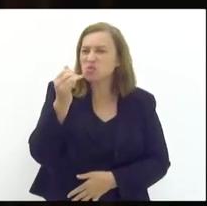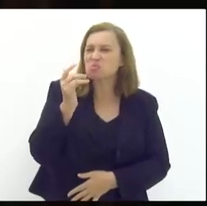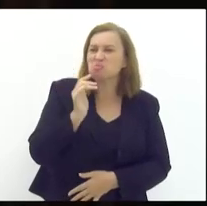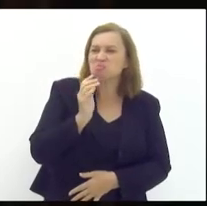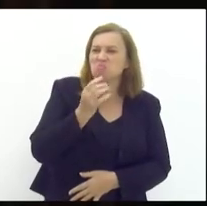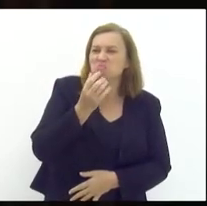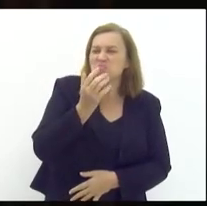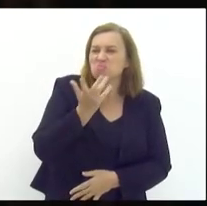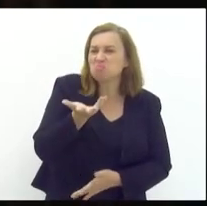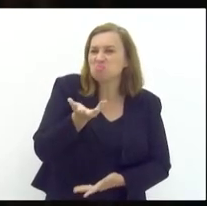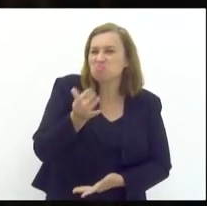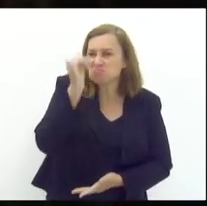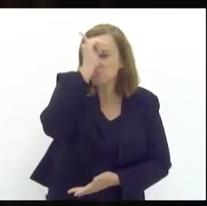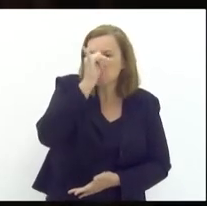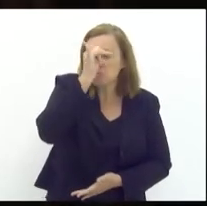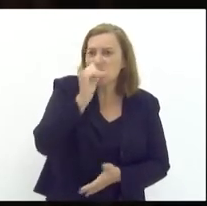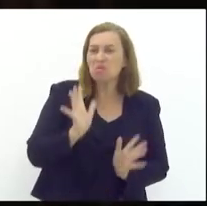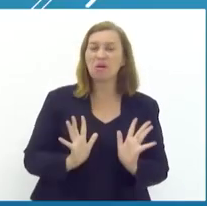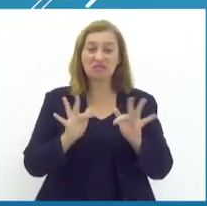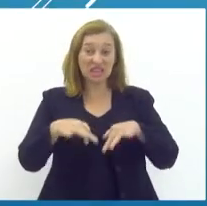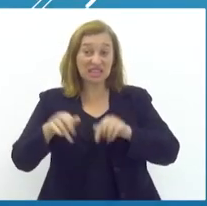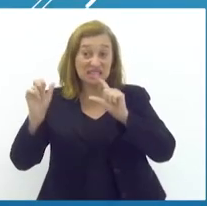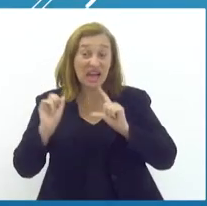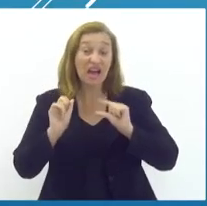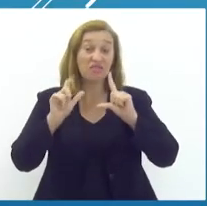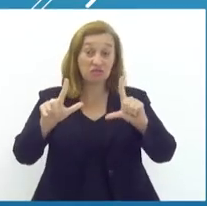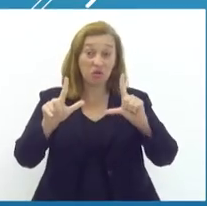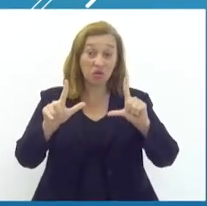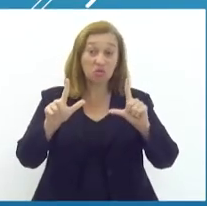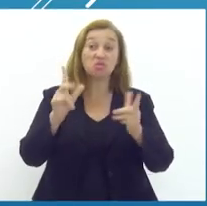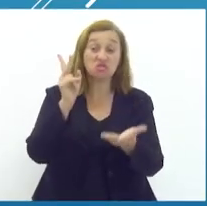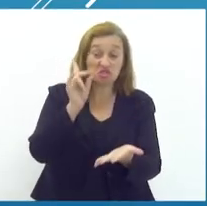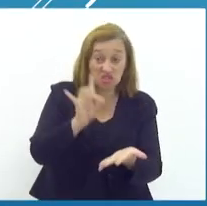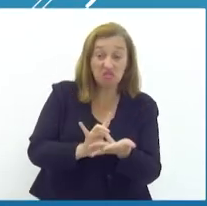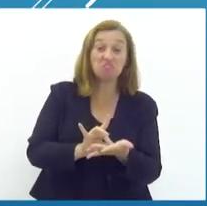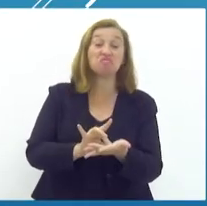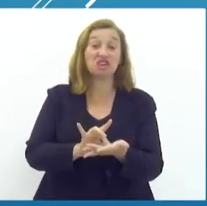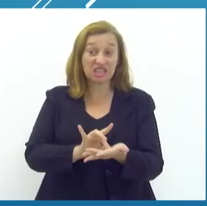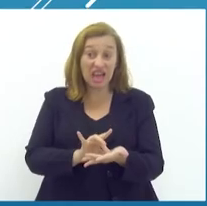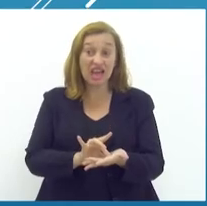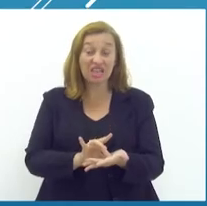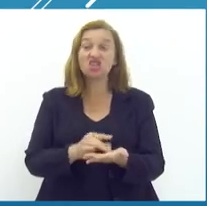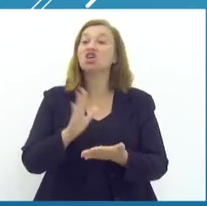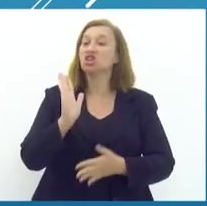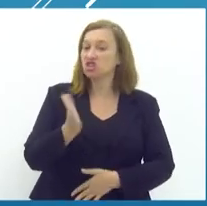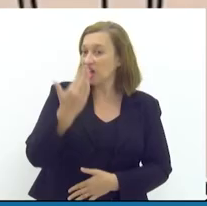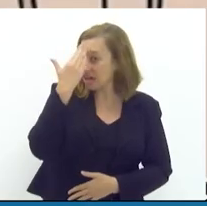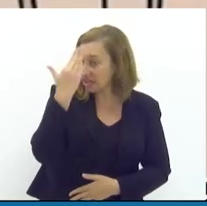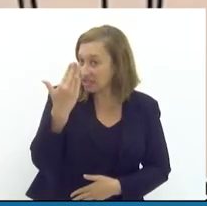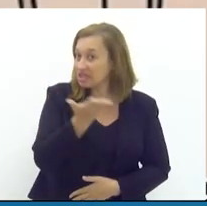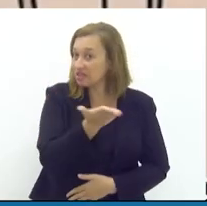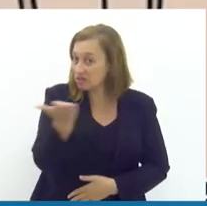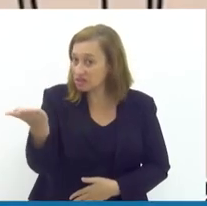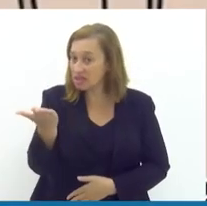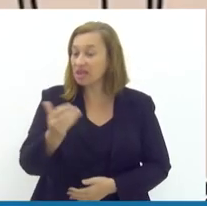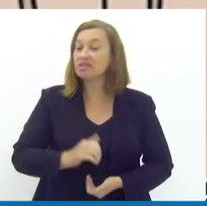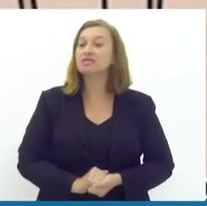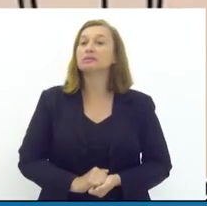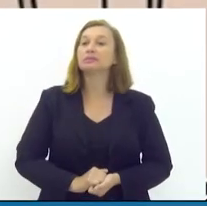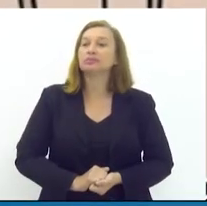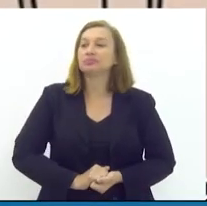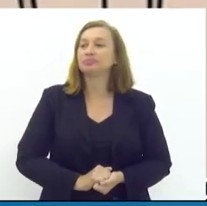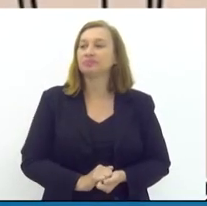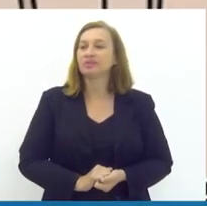e a foto para finalizar mesmo que a gente tem mais fala e já agradeço a vocês a participação pode passar